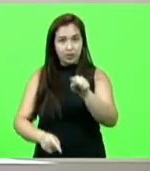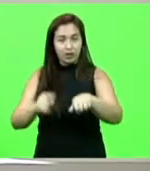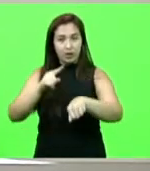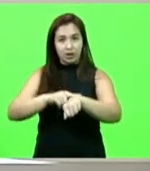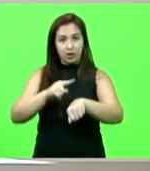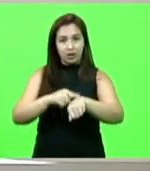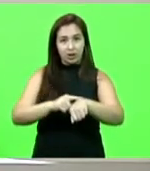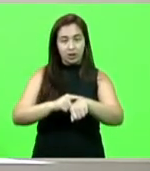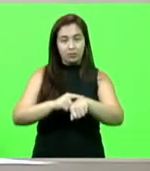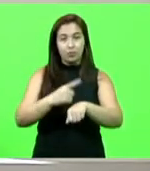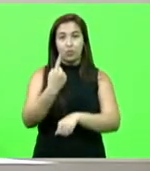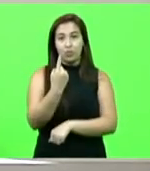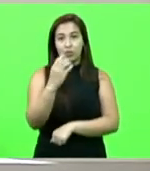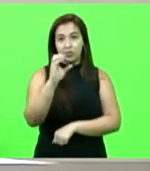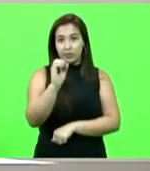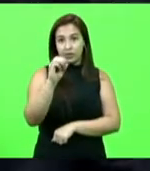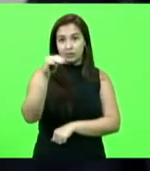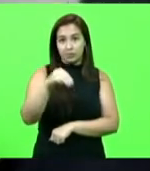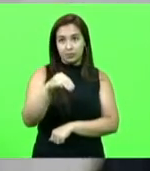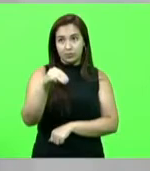até 10 minutos.